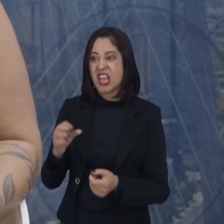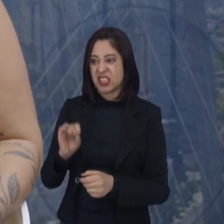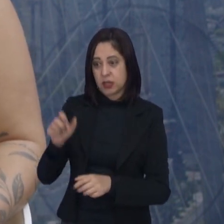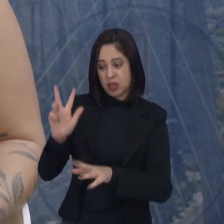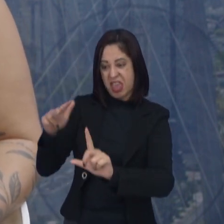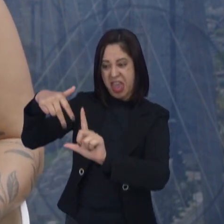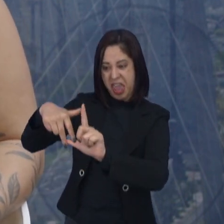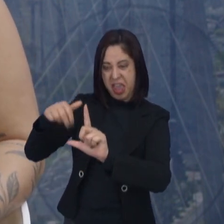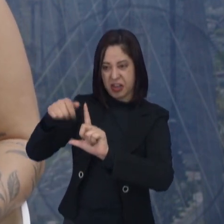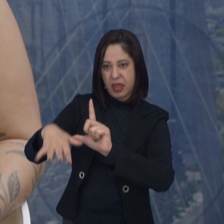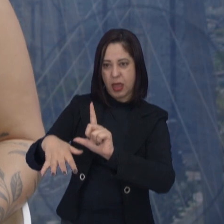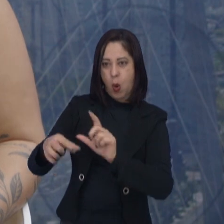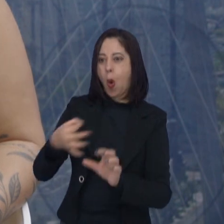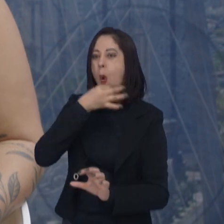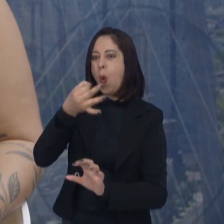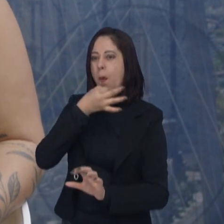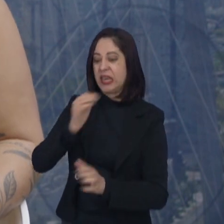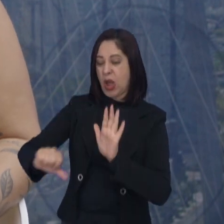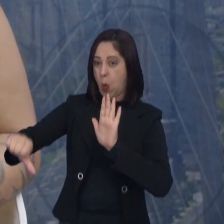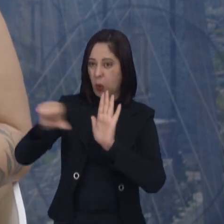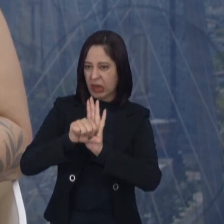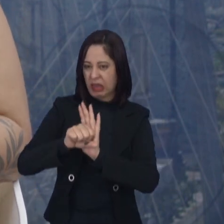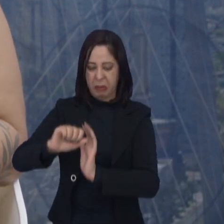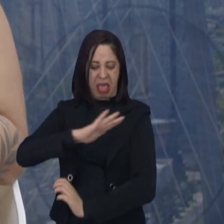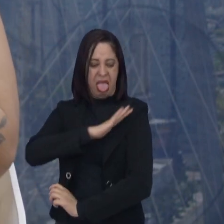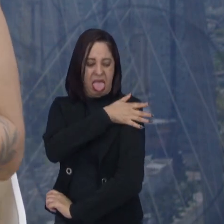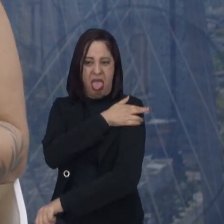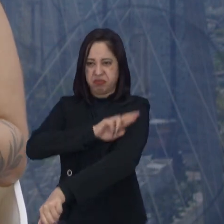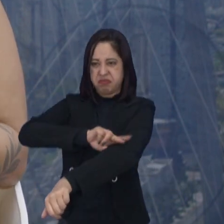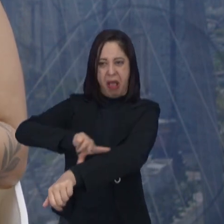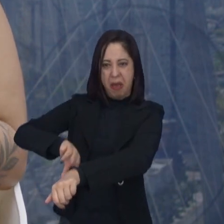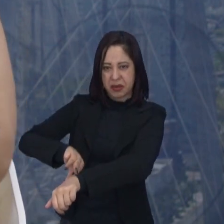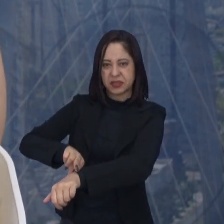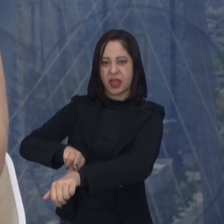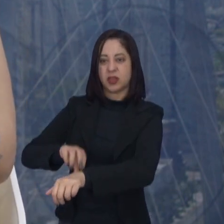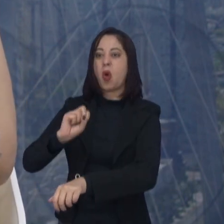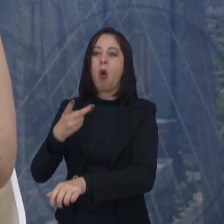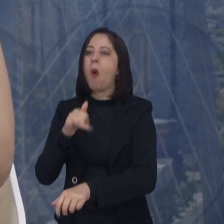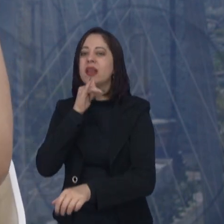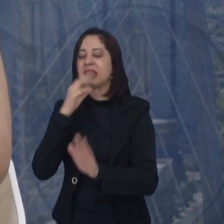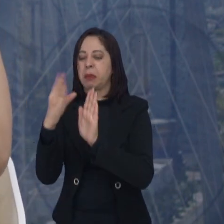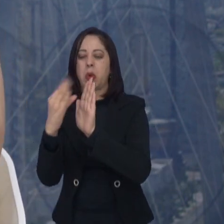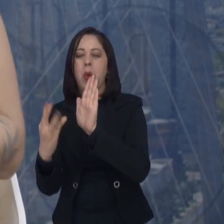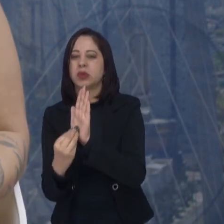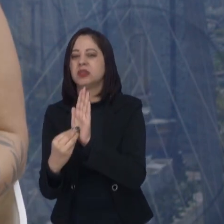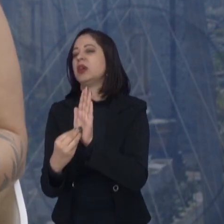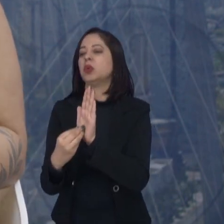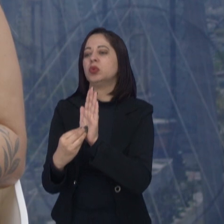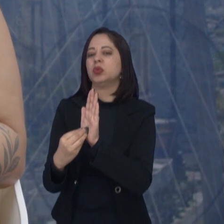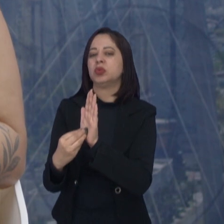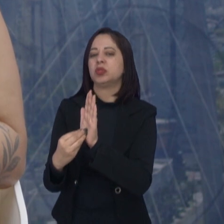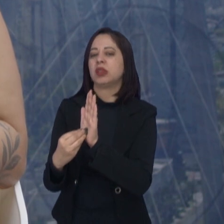que pode ser, muitas vezes, até um crime, quando ele é racista, quando ele tem um conteúdo que pode, muitas vezes, gerar algum tipo de problema alimentar